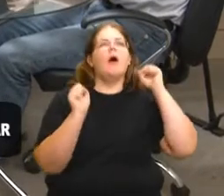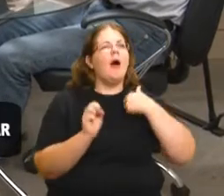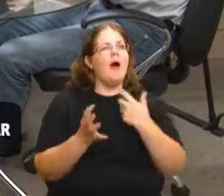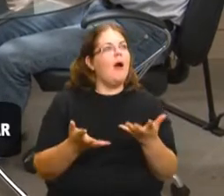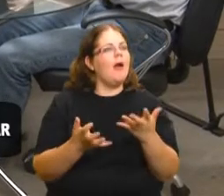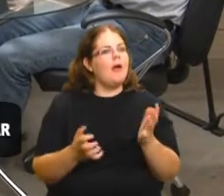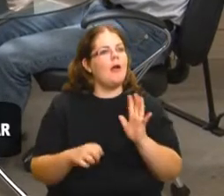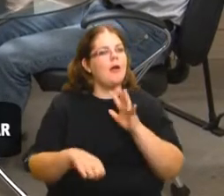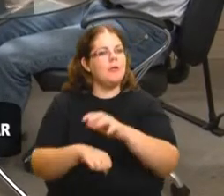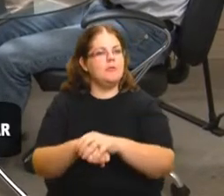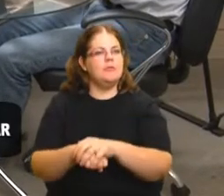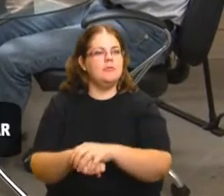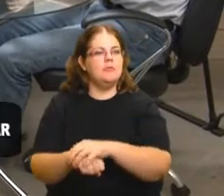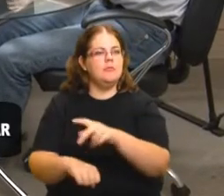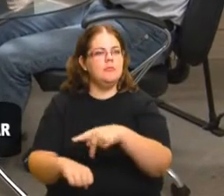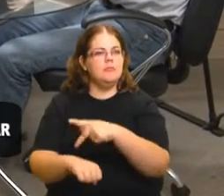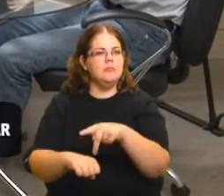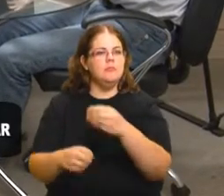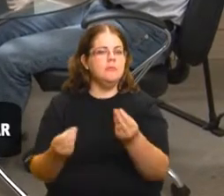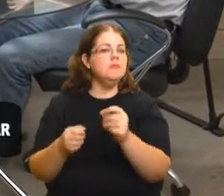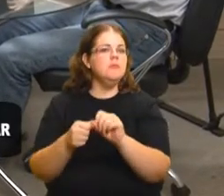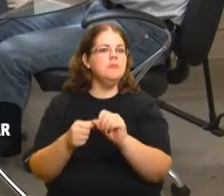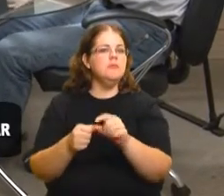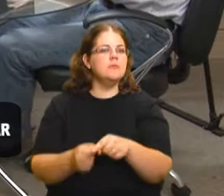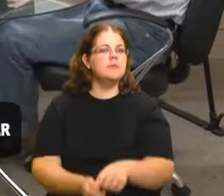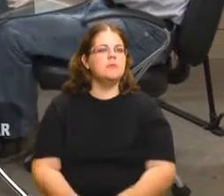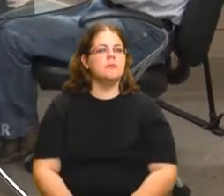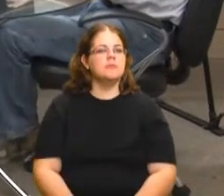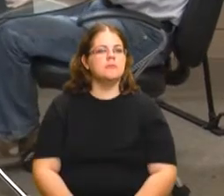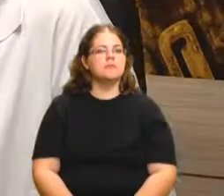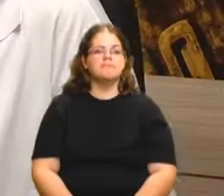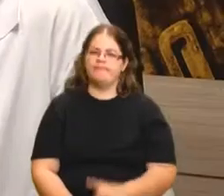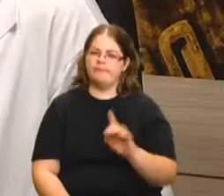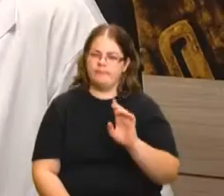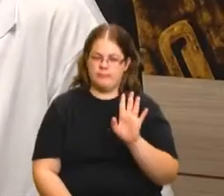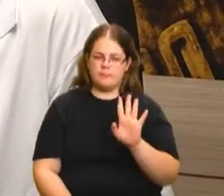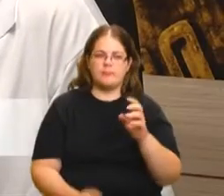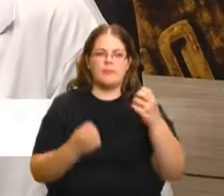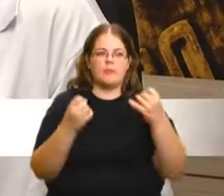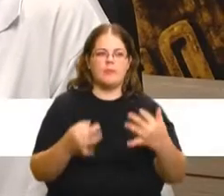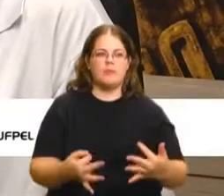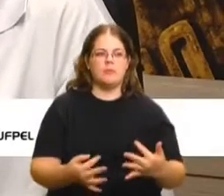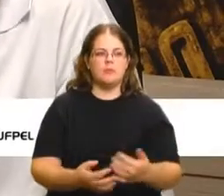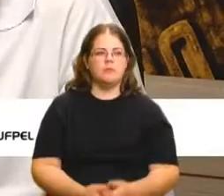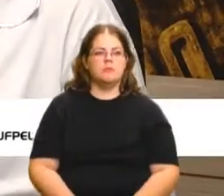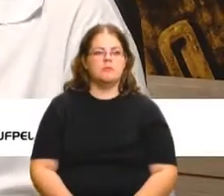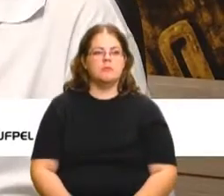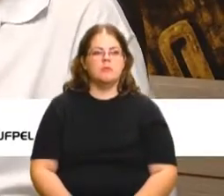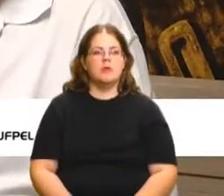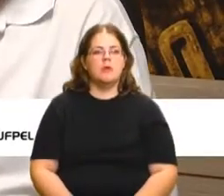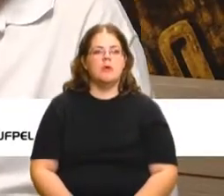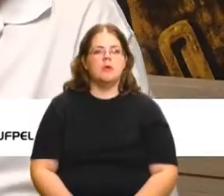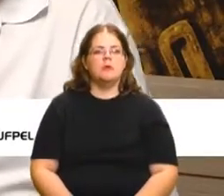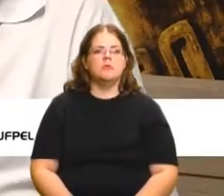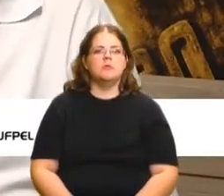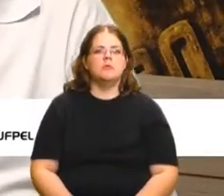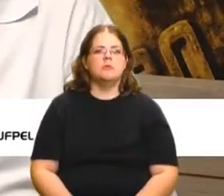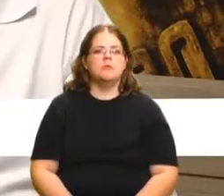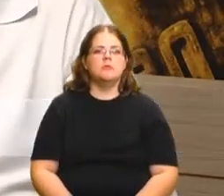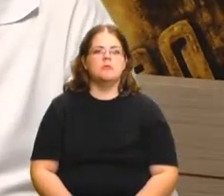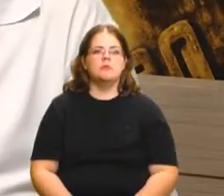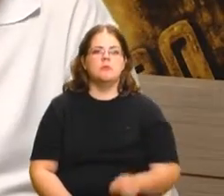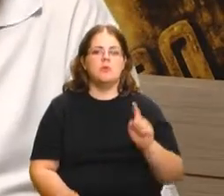hoje nós vamos tomar o país ou não? Como é que... Não foi assim. Até porque eu acho que não se pode dizer que